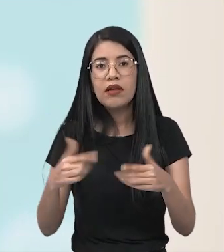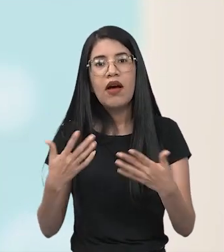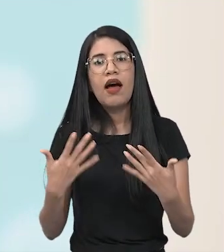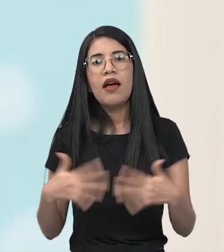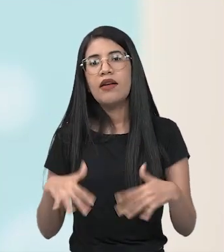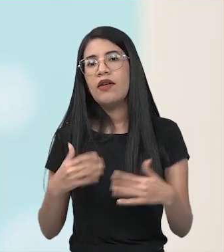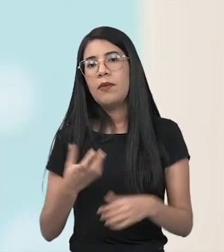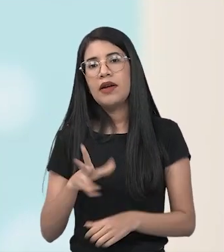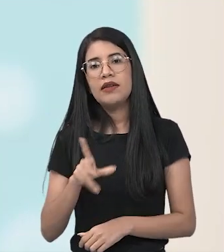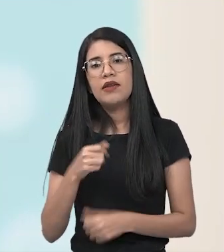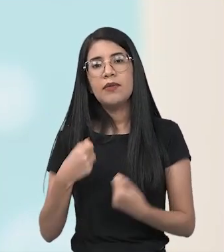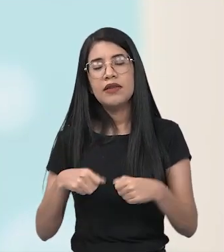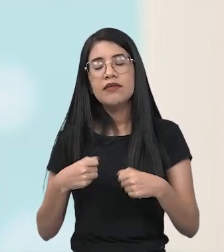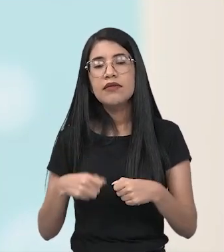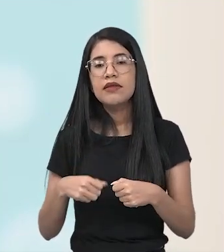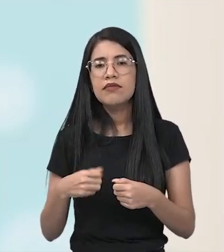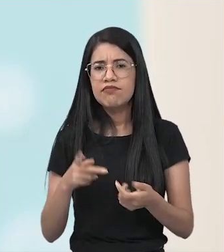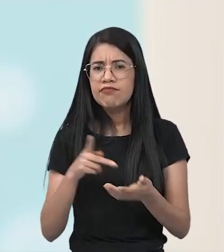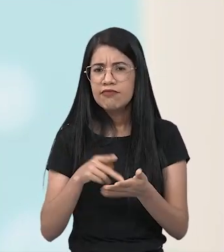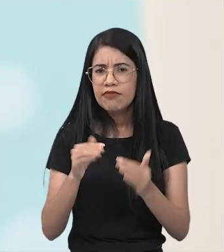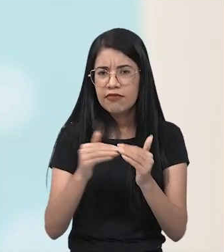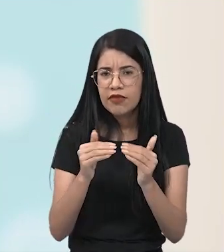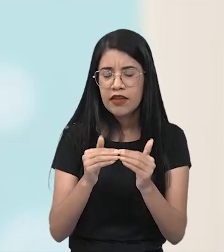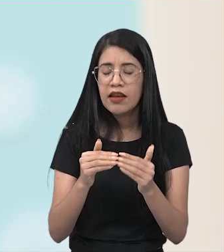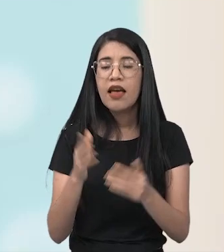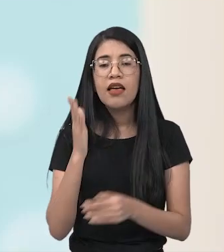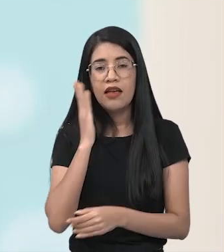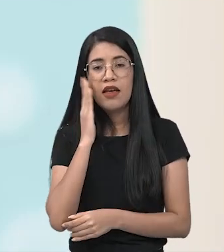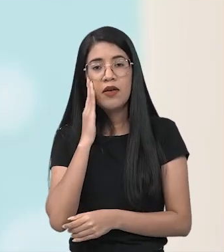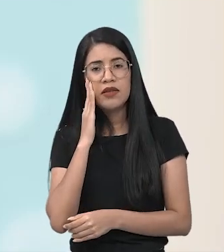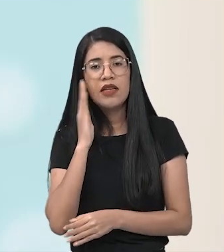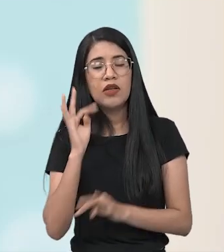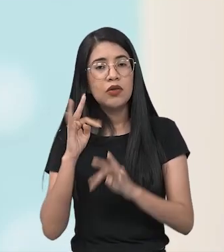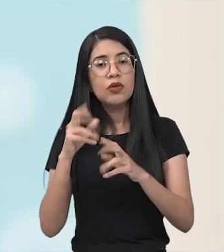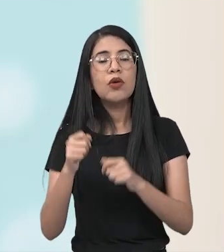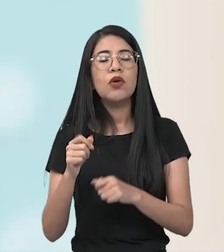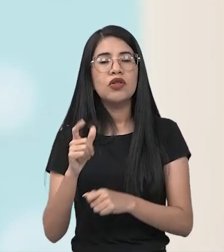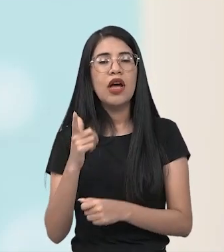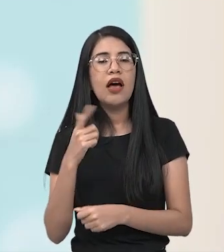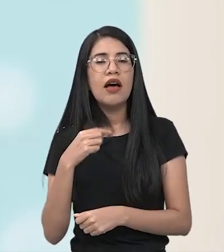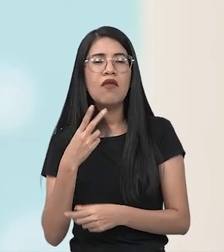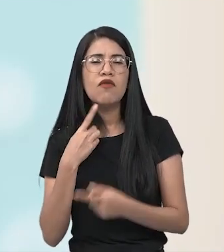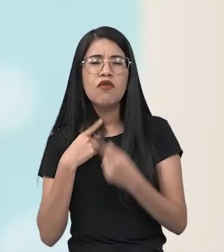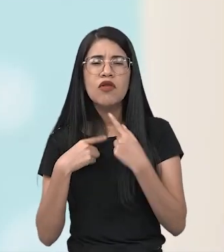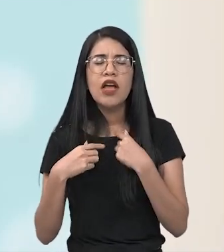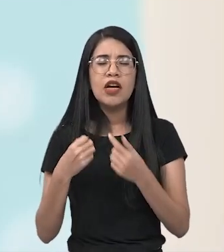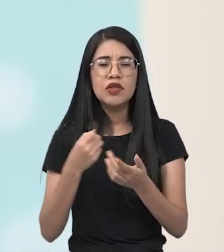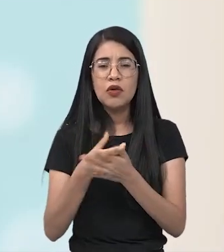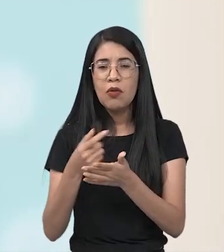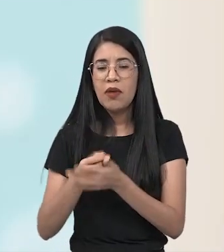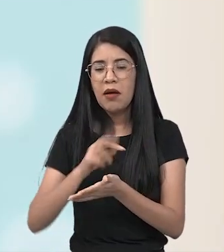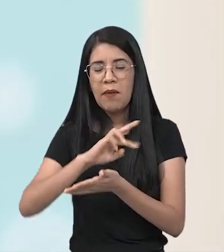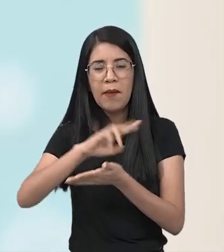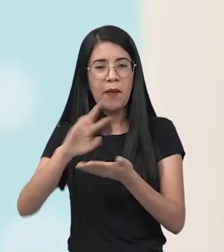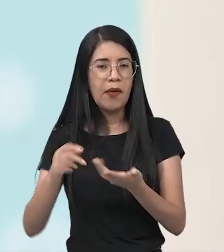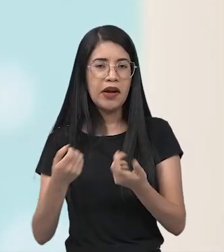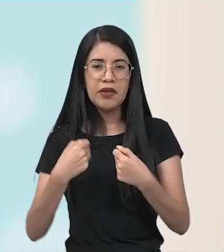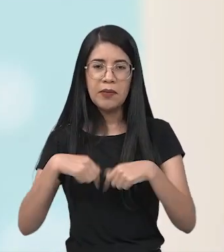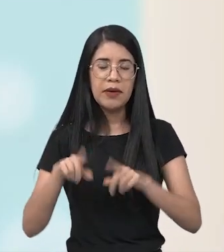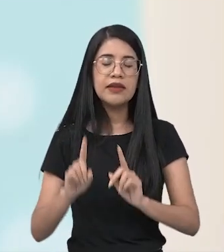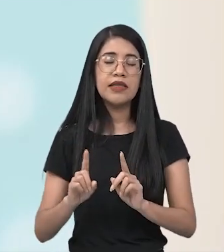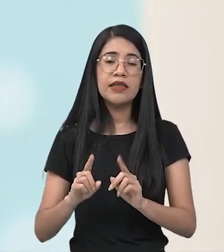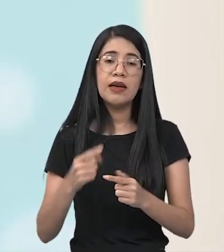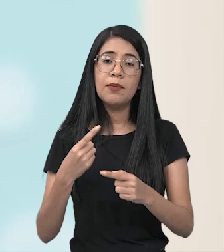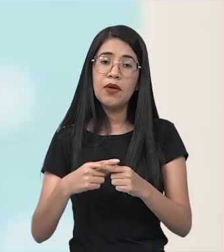disso. Não é verdade? Gente, eu sei que todo mundo já teve vontade de comprar alguma coisa que não vai utilizar por conta